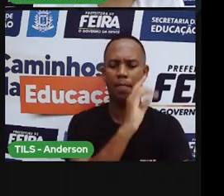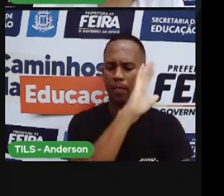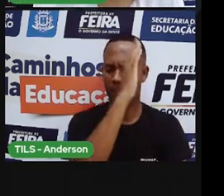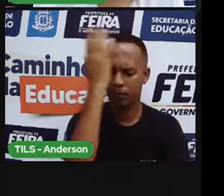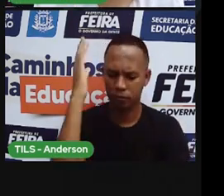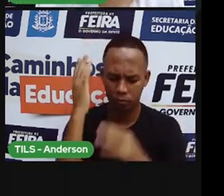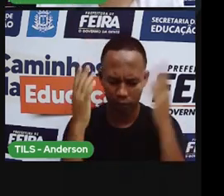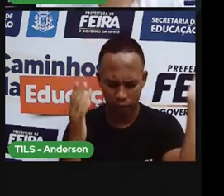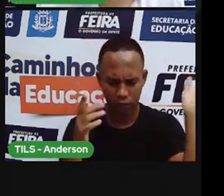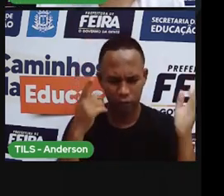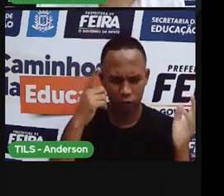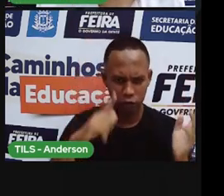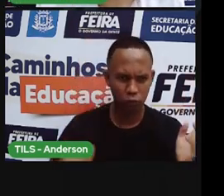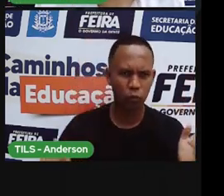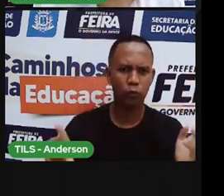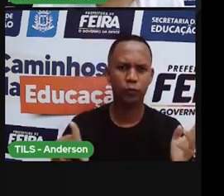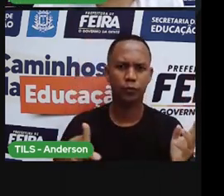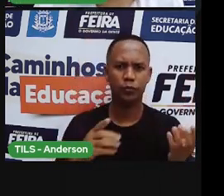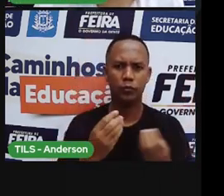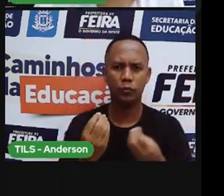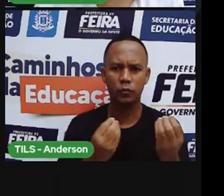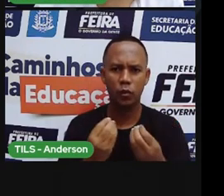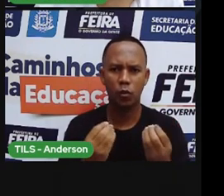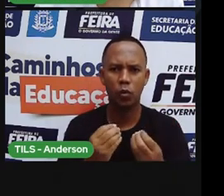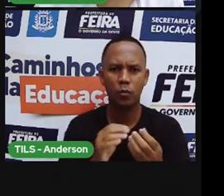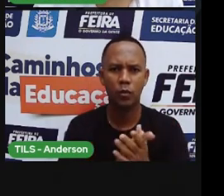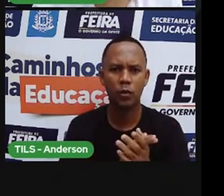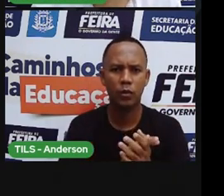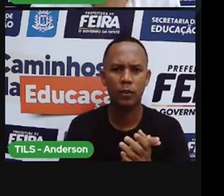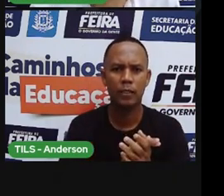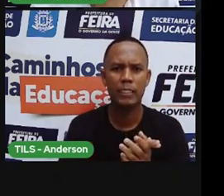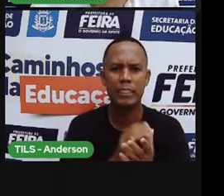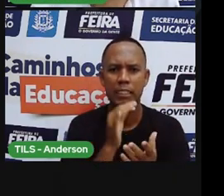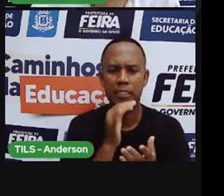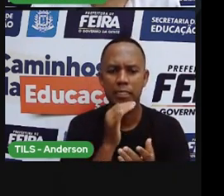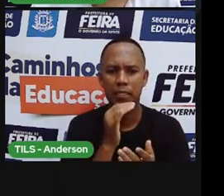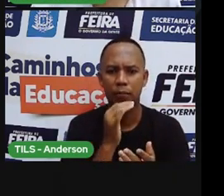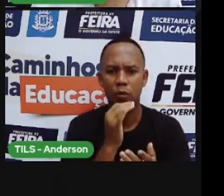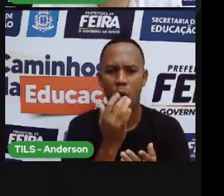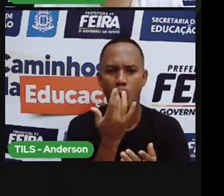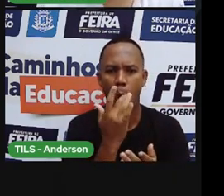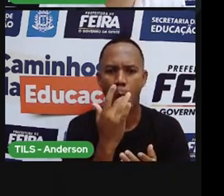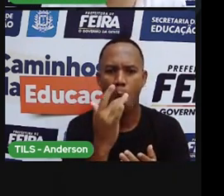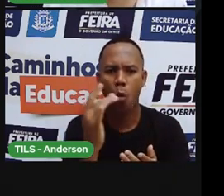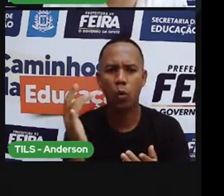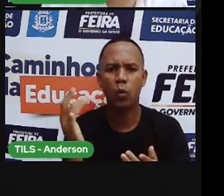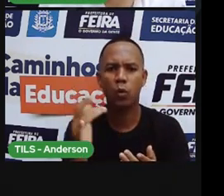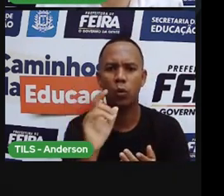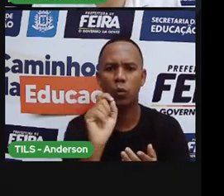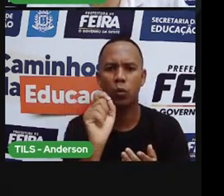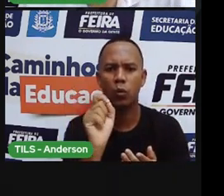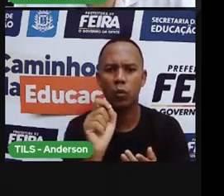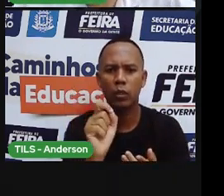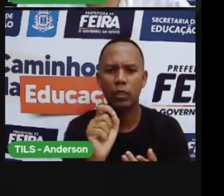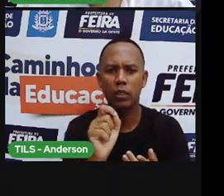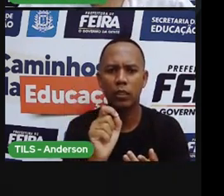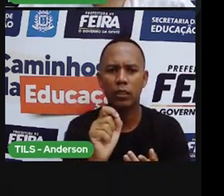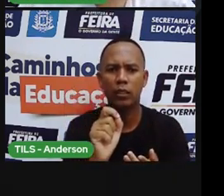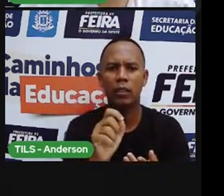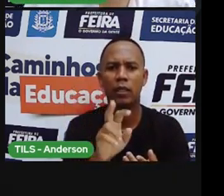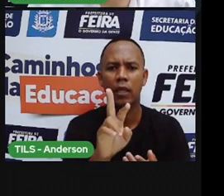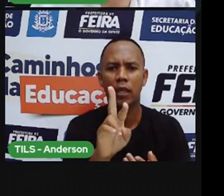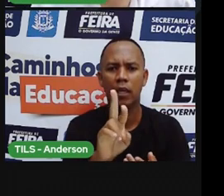outra vez. Os renováveis é aquilo que não vai aparecer. Então, por exemplo, o ouro. O ouro é renovável ou não